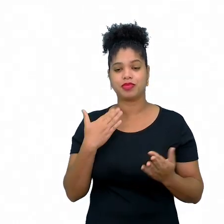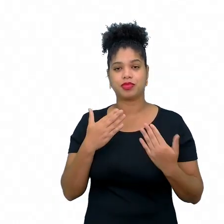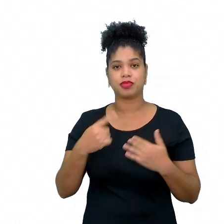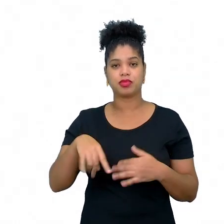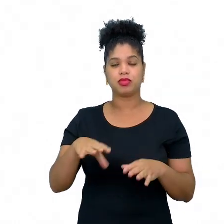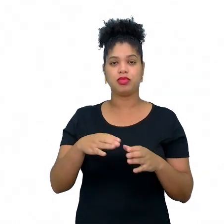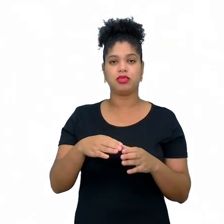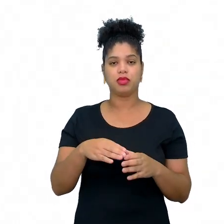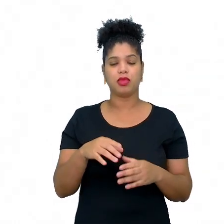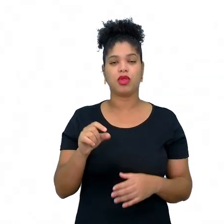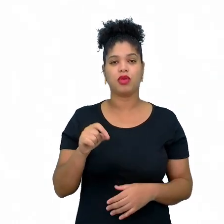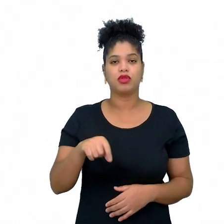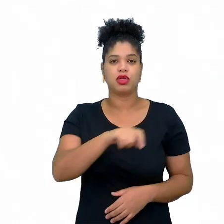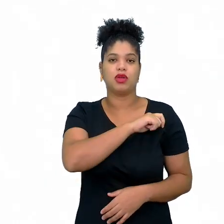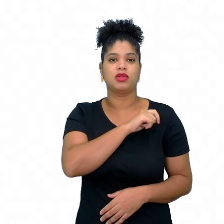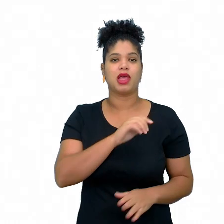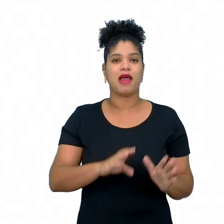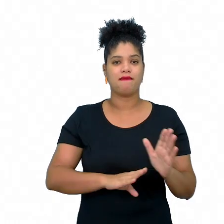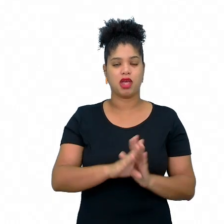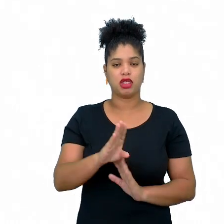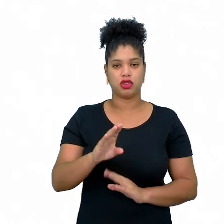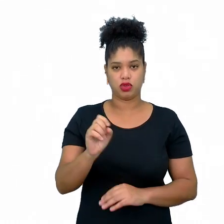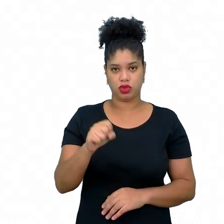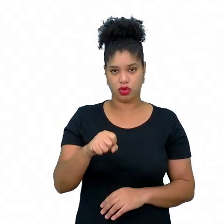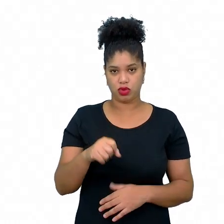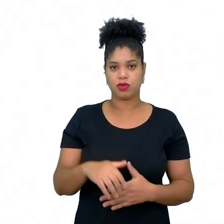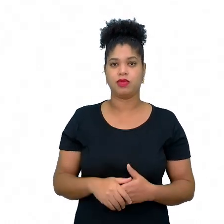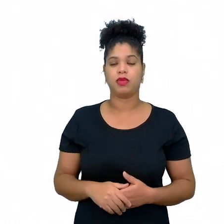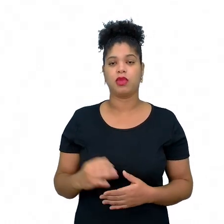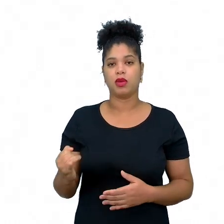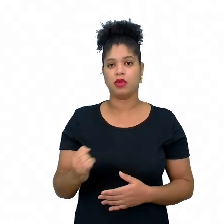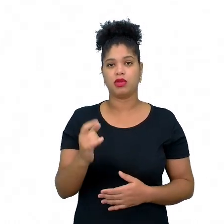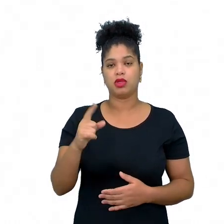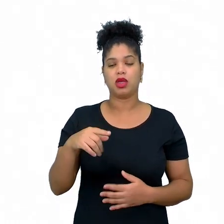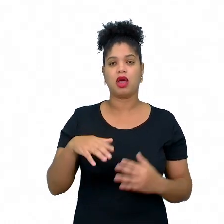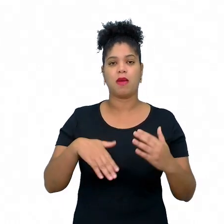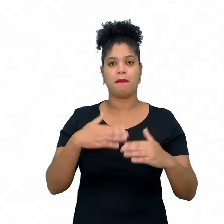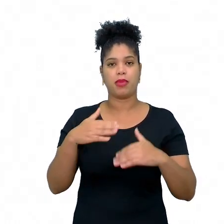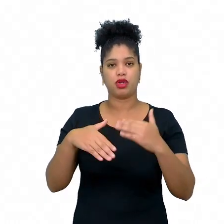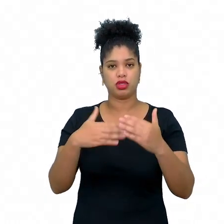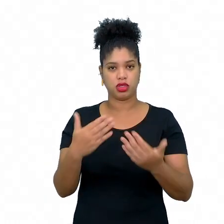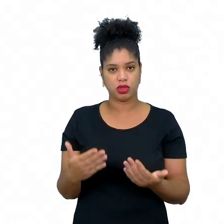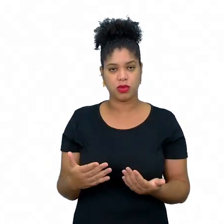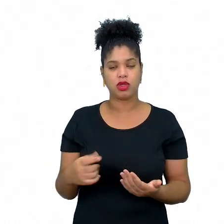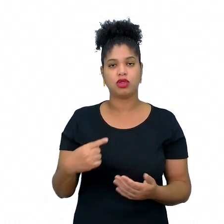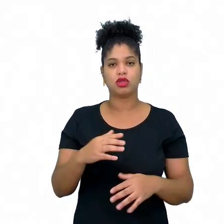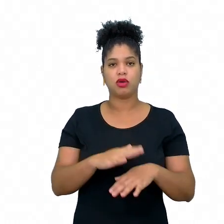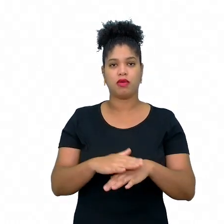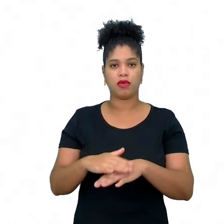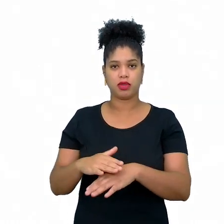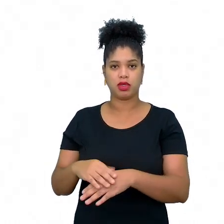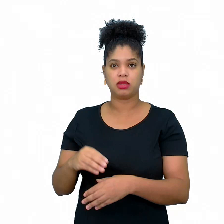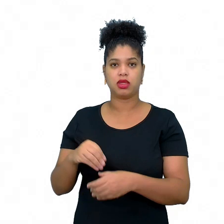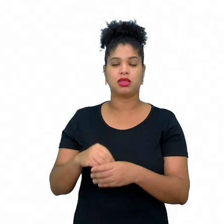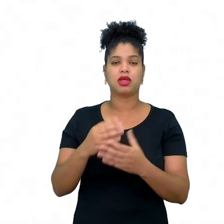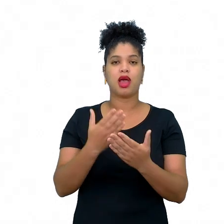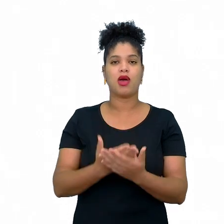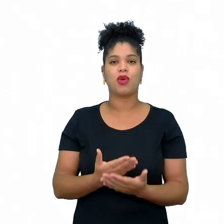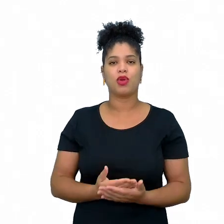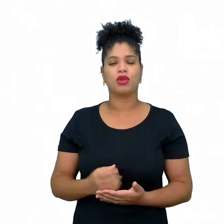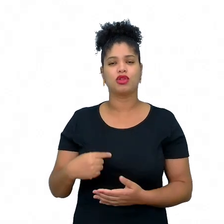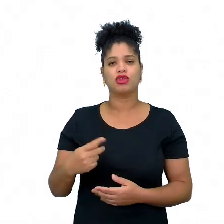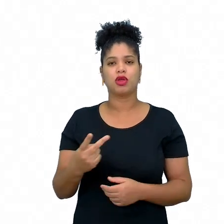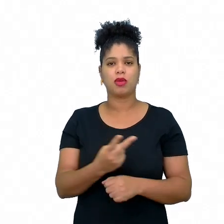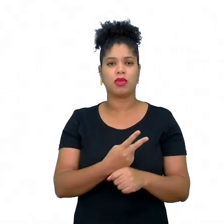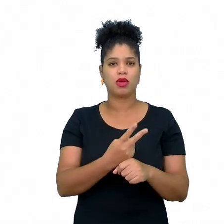eles esses avanços. E importante, né, após esses procedimentos que serão realizados nas aulas,